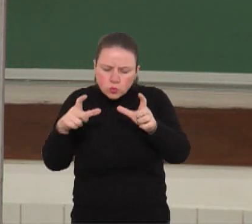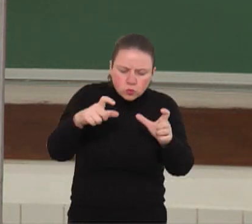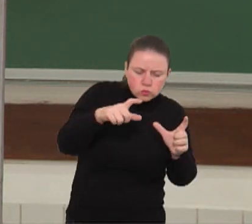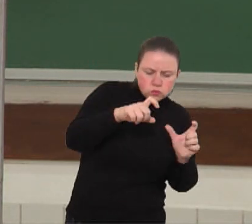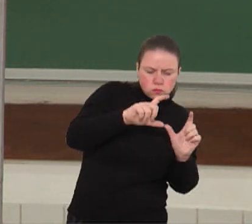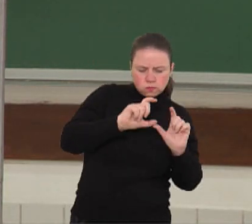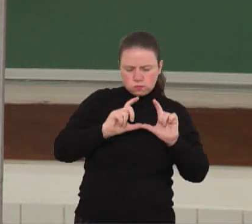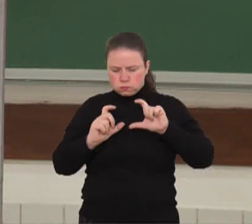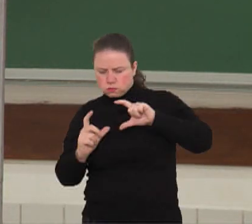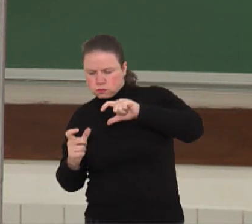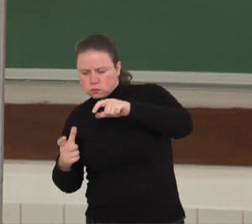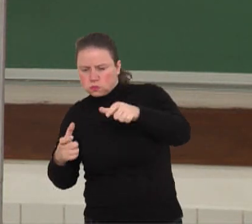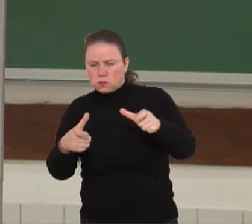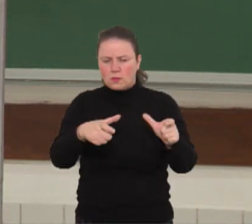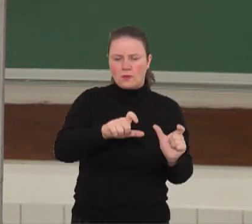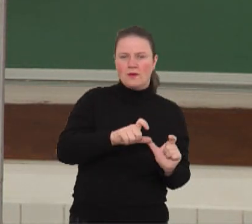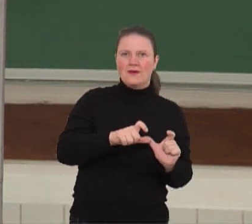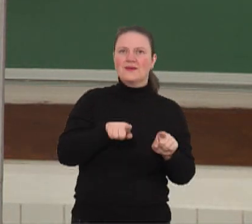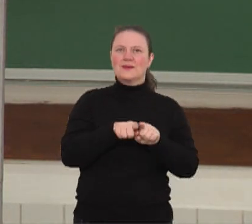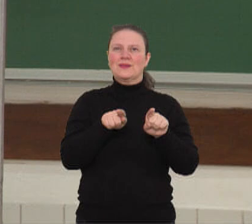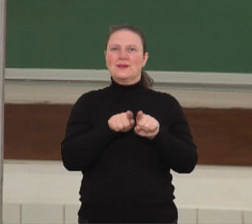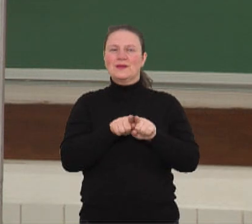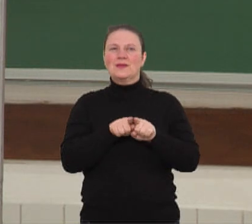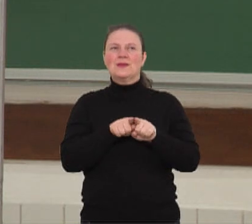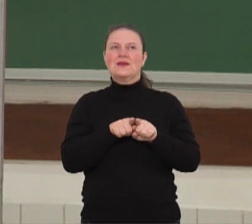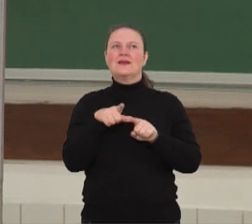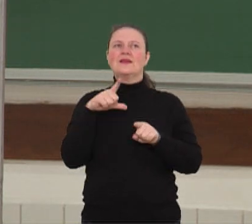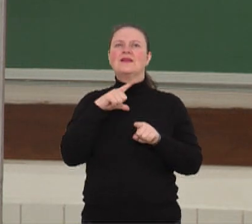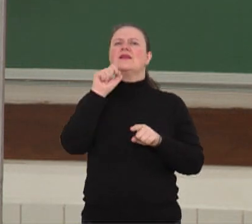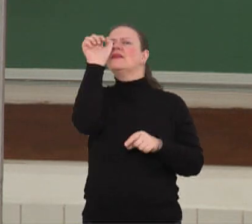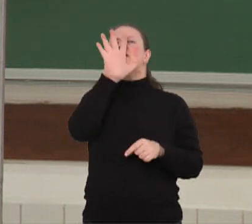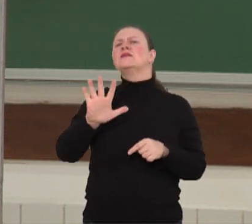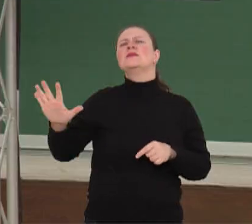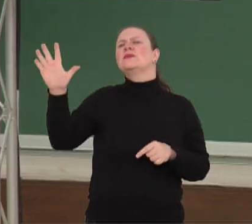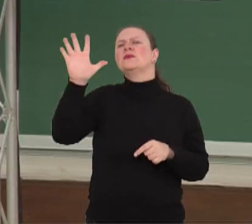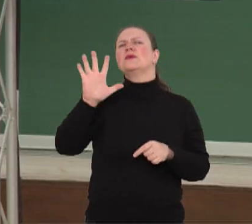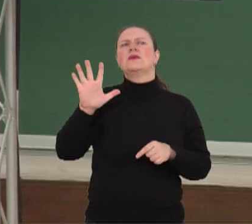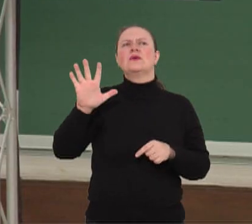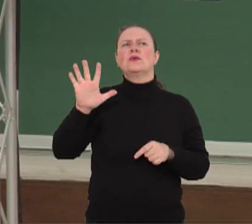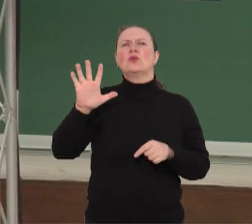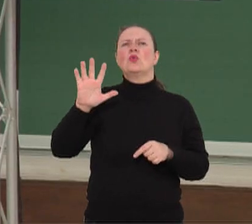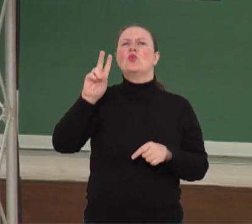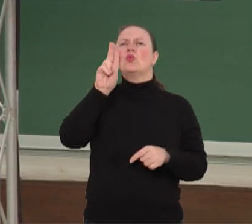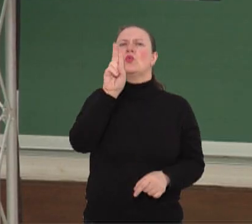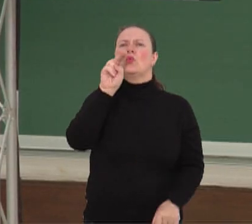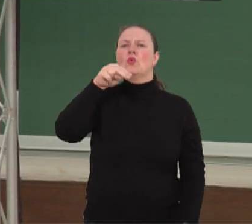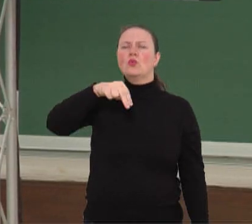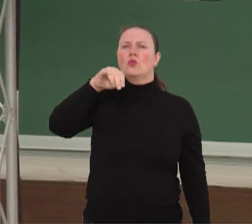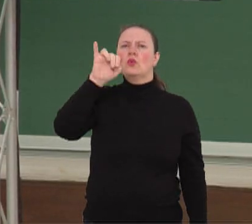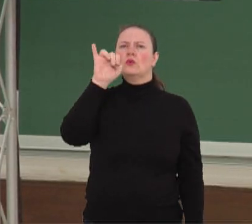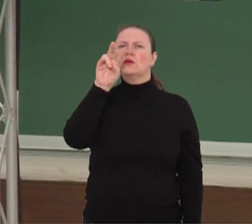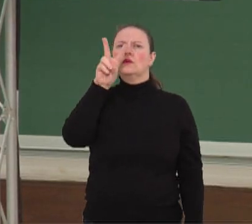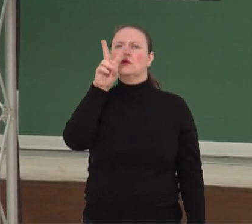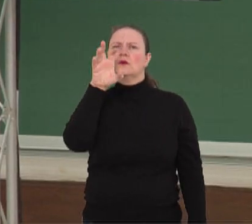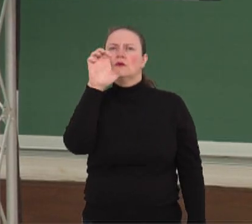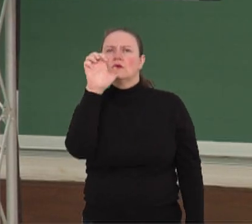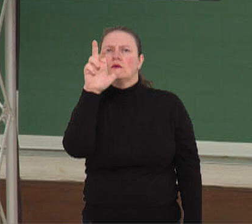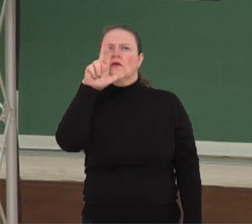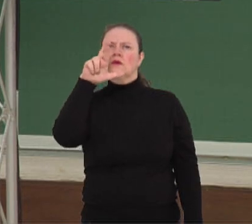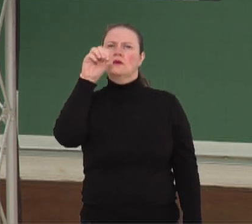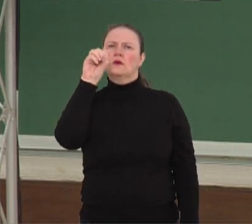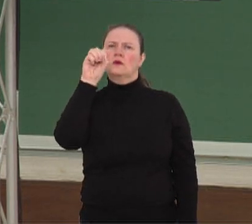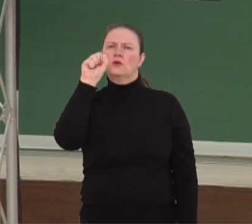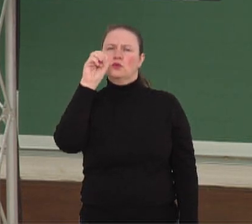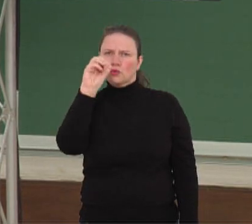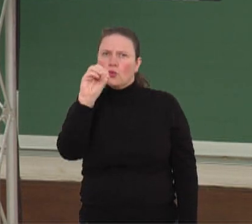Gente, e para o fundo, o que a gente tem aqui nessa imagem? O resto do universo. Uma câmera muito boa, a